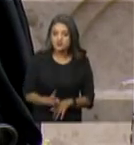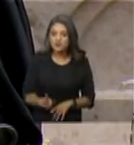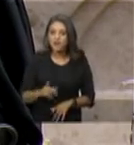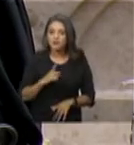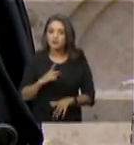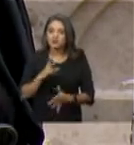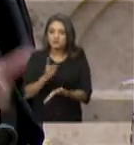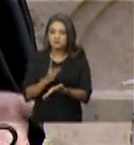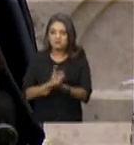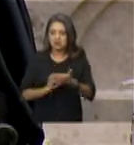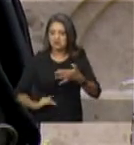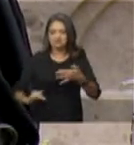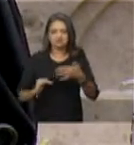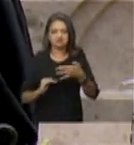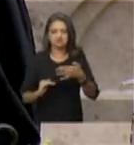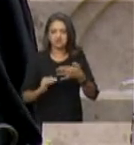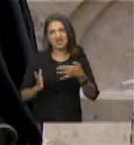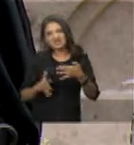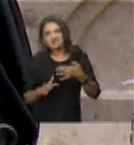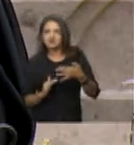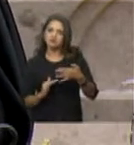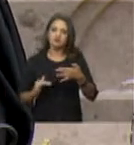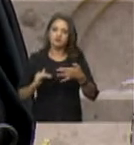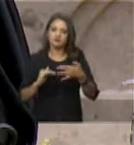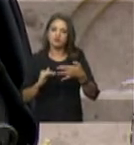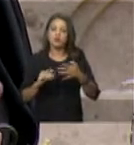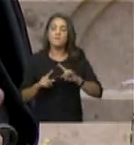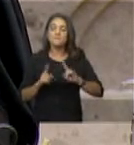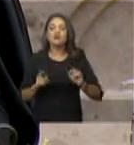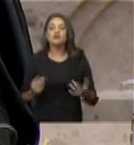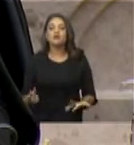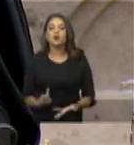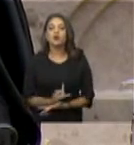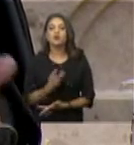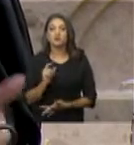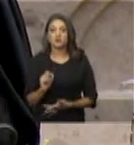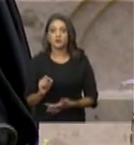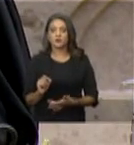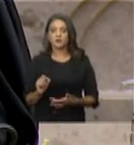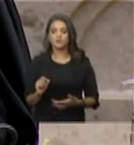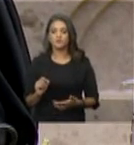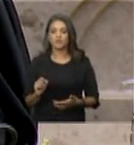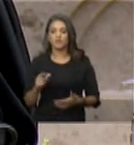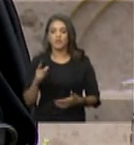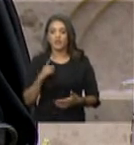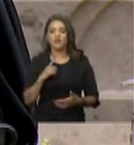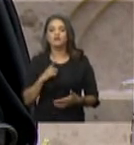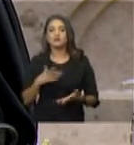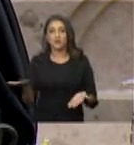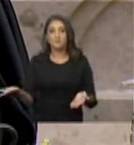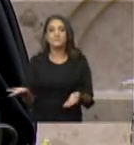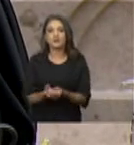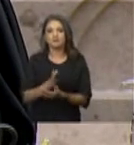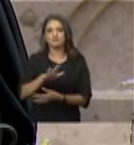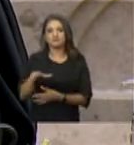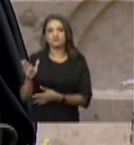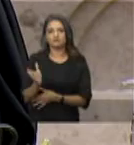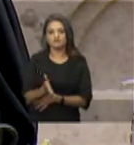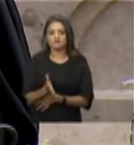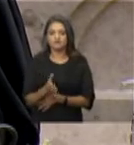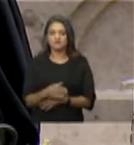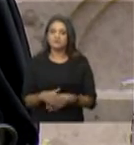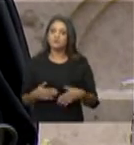jurisdição da Primeira Instância eventualmente na segunda chegamos assim na via da ação rescisória nesse caso e aqui